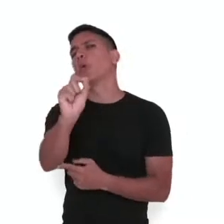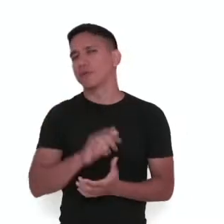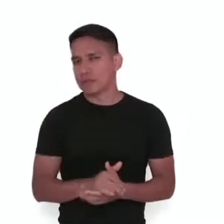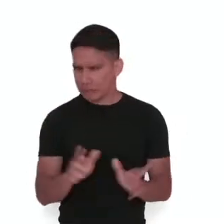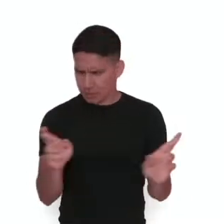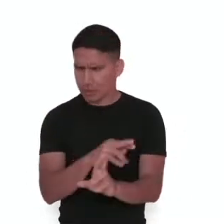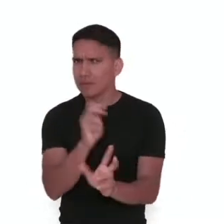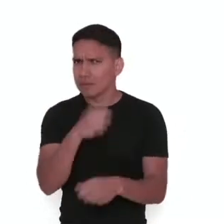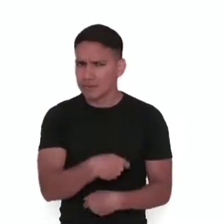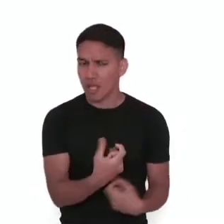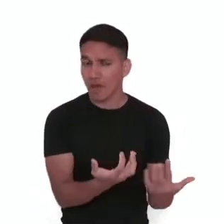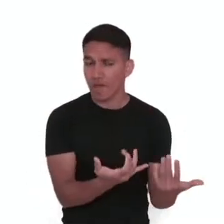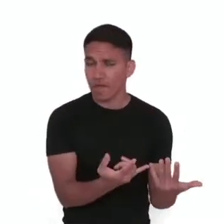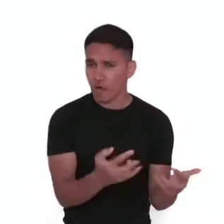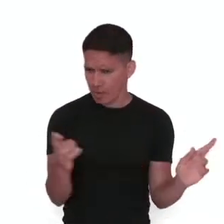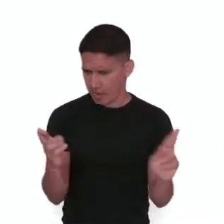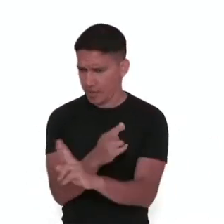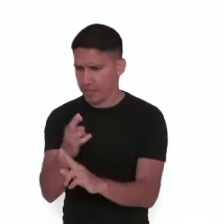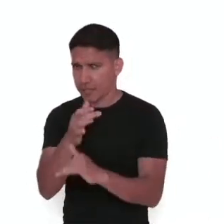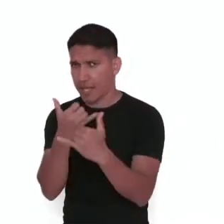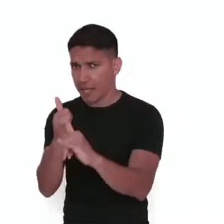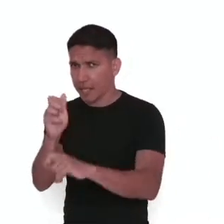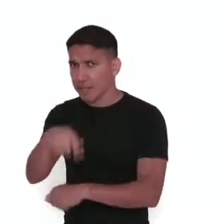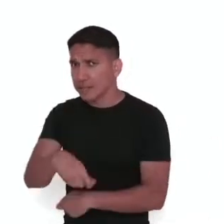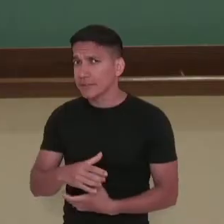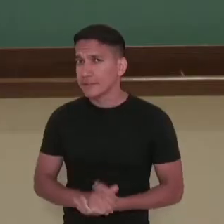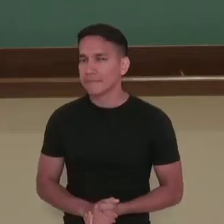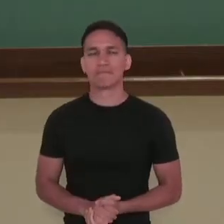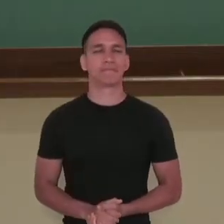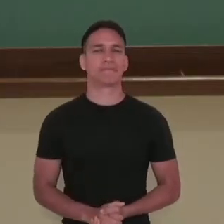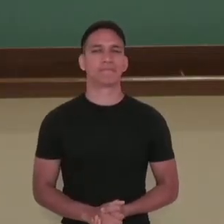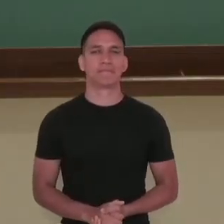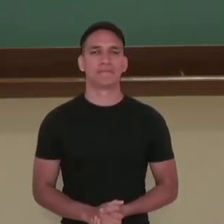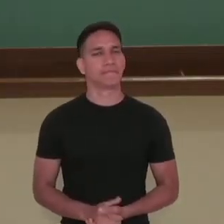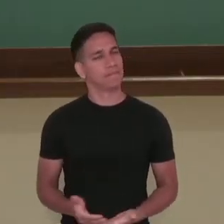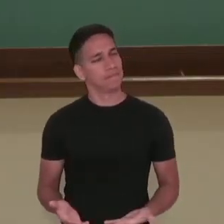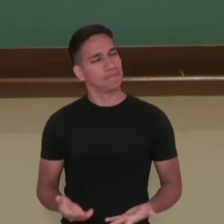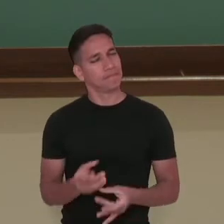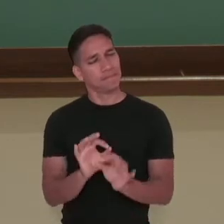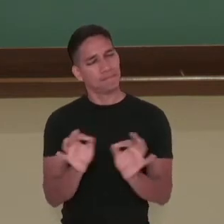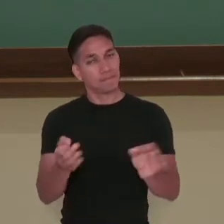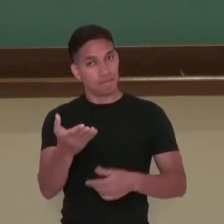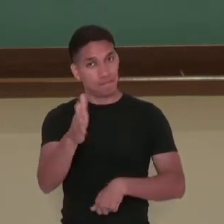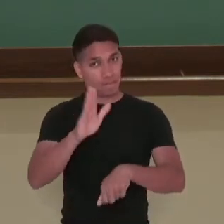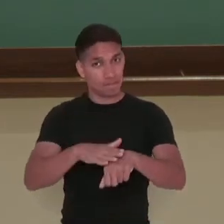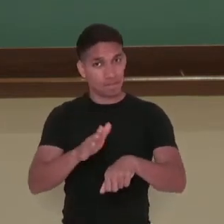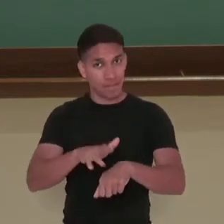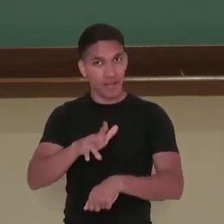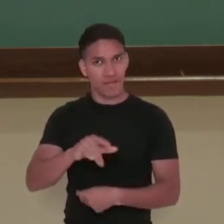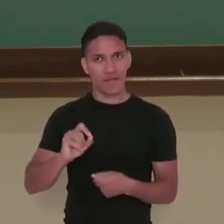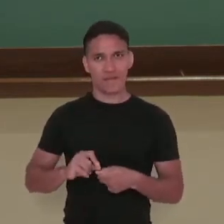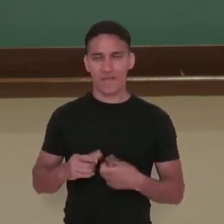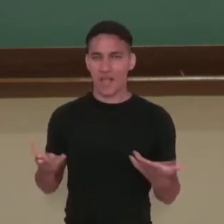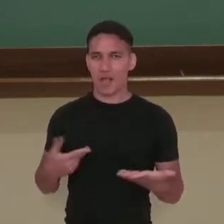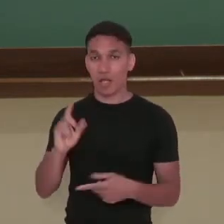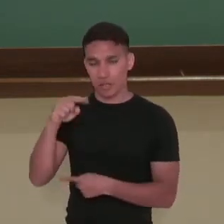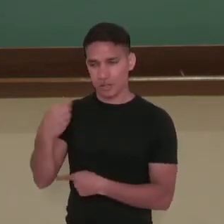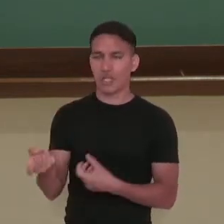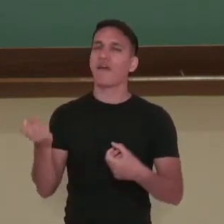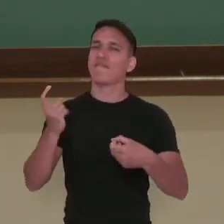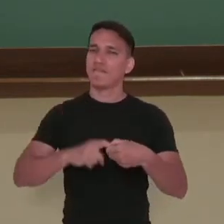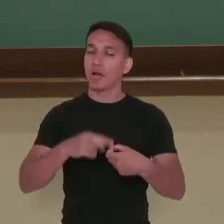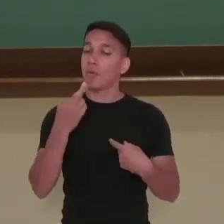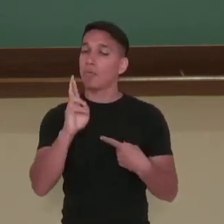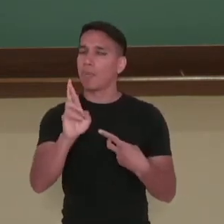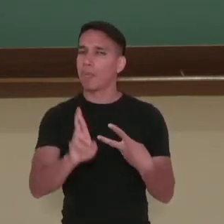seja, relacione o fogo com a energia. Caro estudante, você terá um tempo e na sequência nós